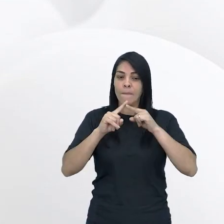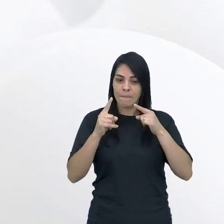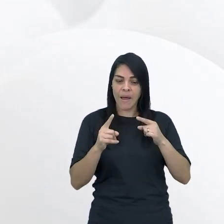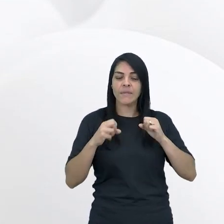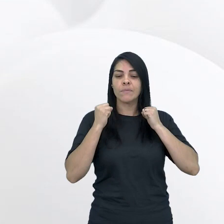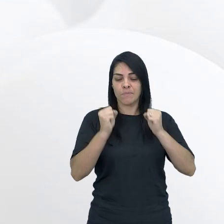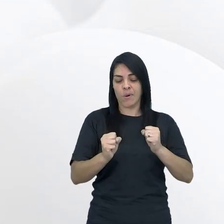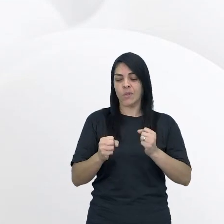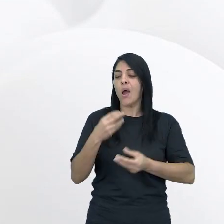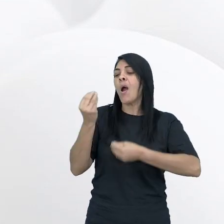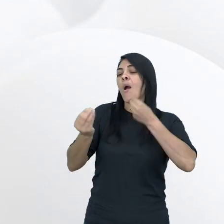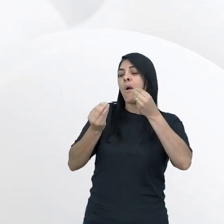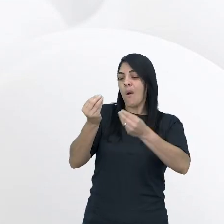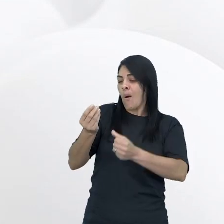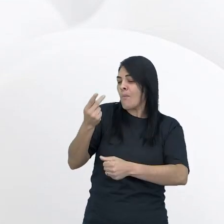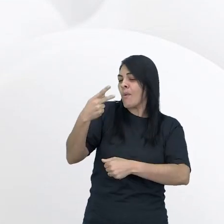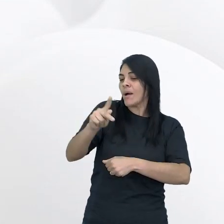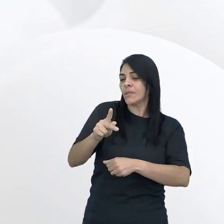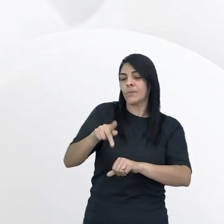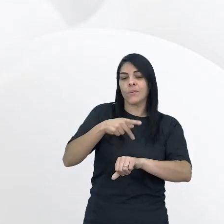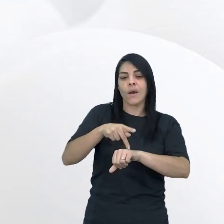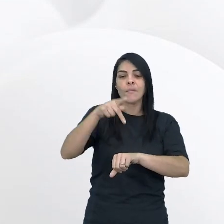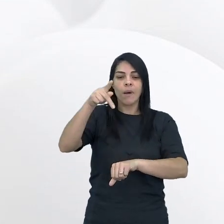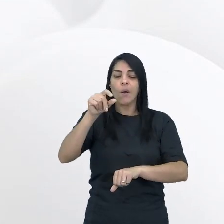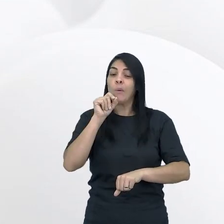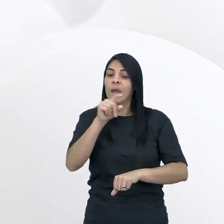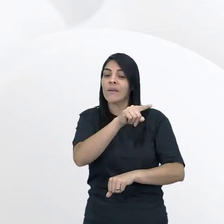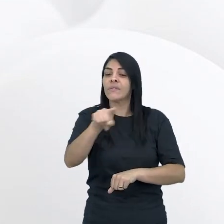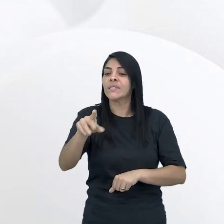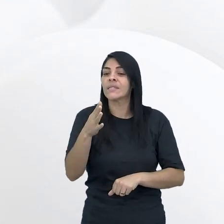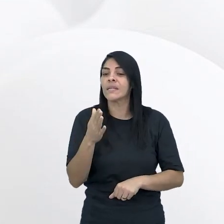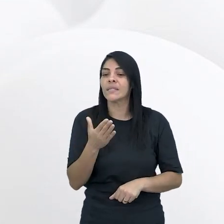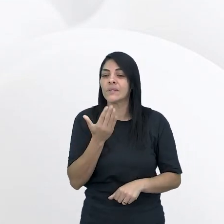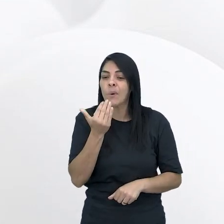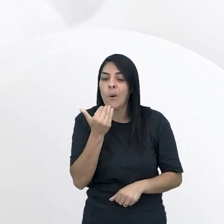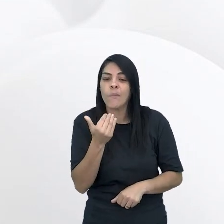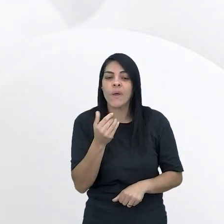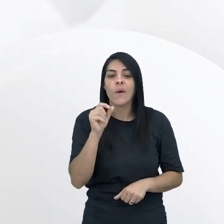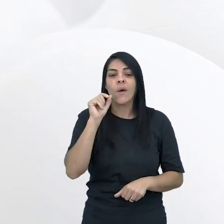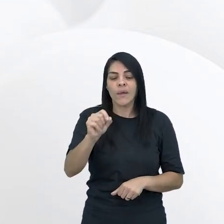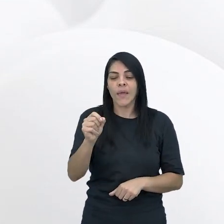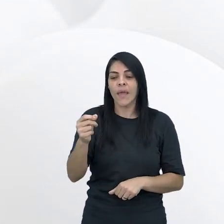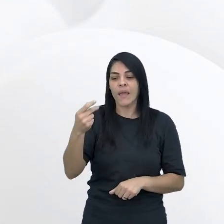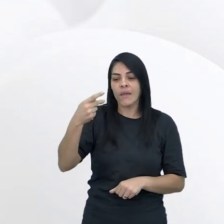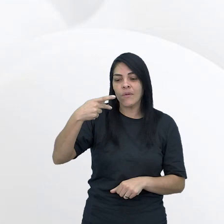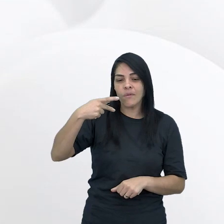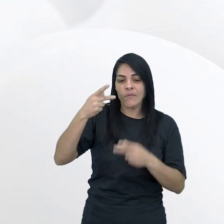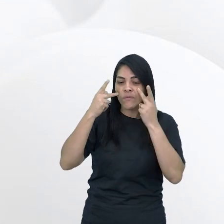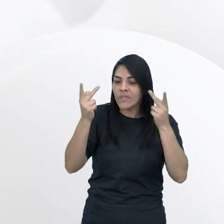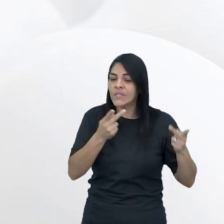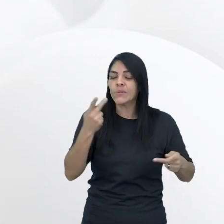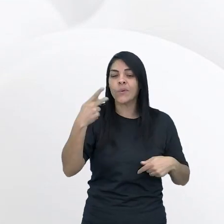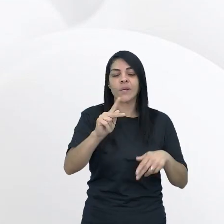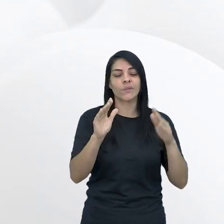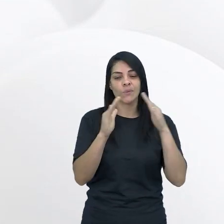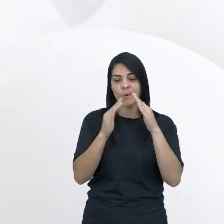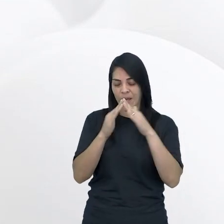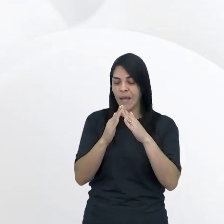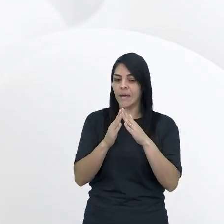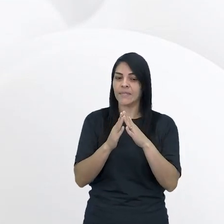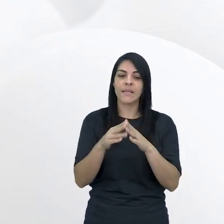eles vão falar se eles passearam, se eles almoçaram, o que eles comeram, quem estava na casa, tal. Então, é legal